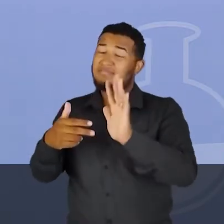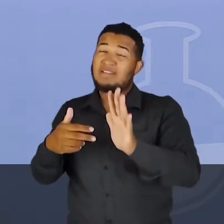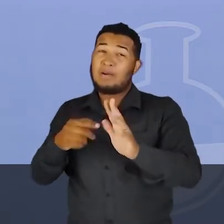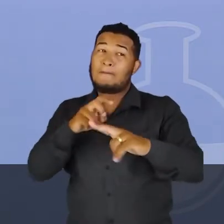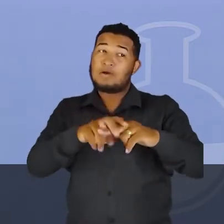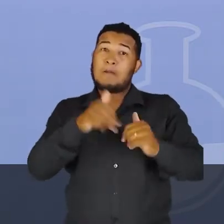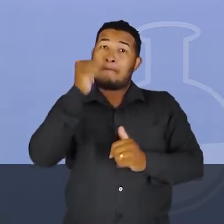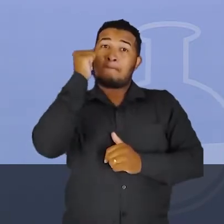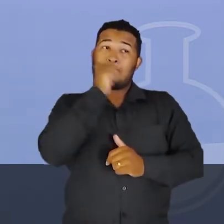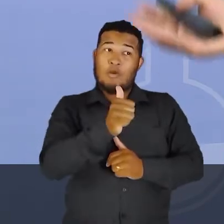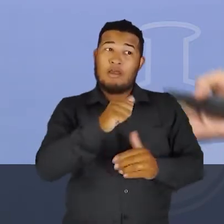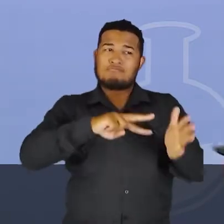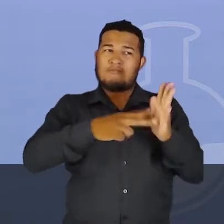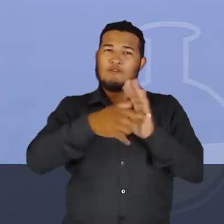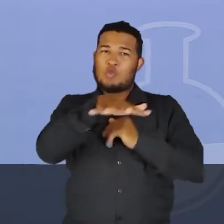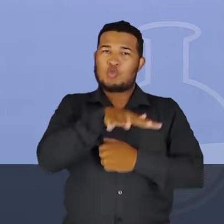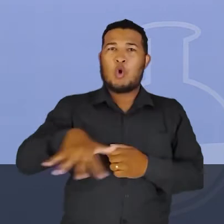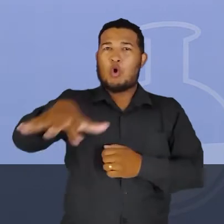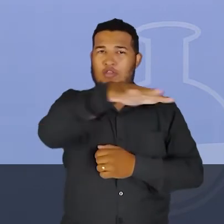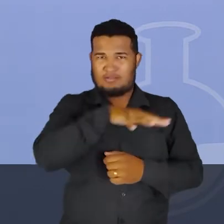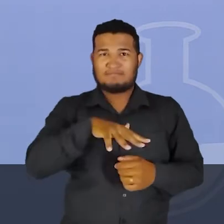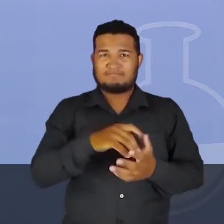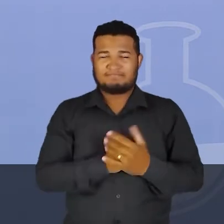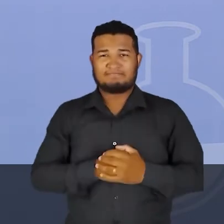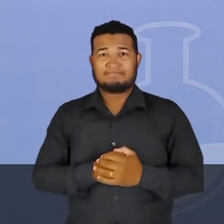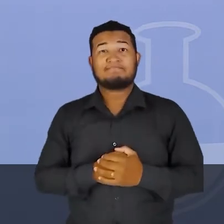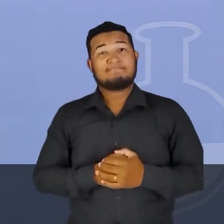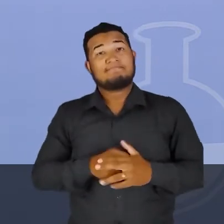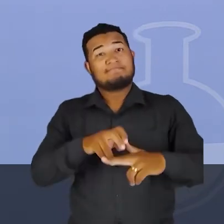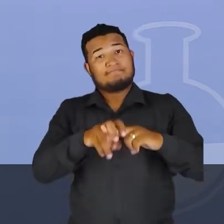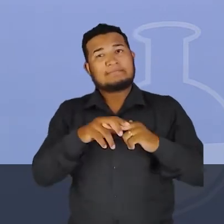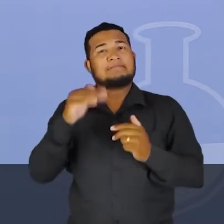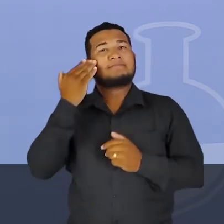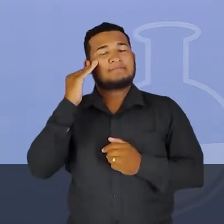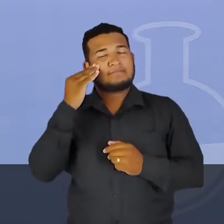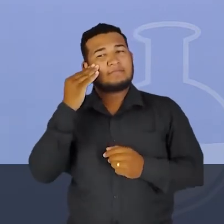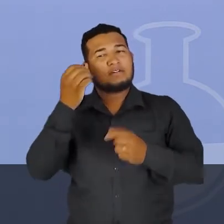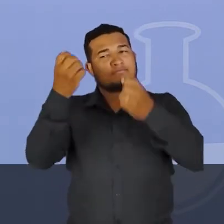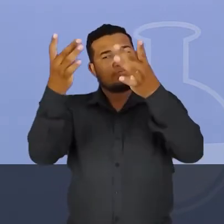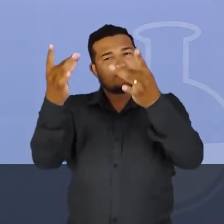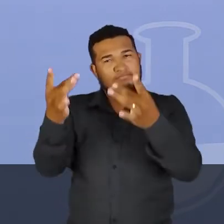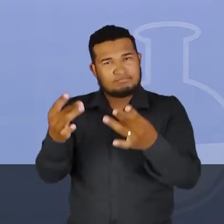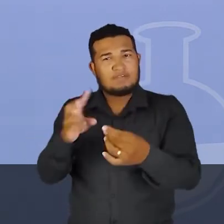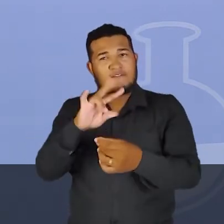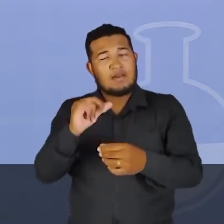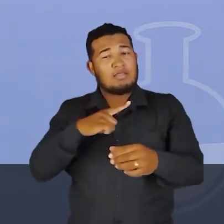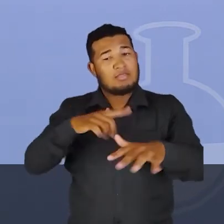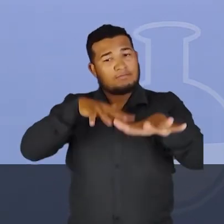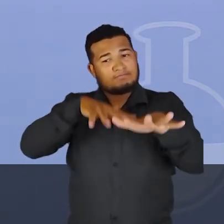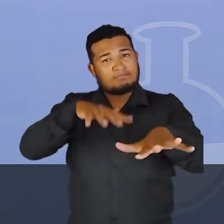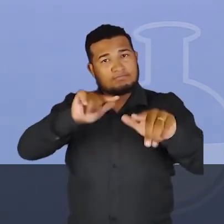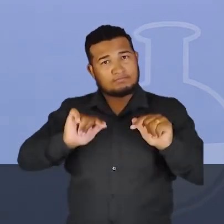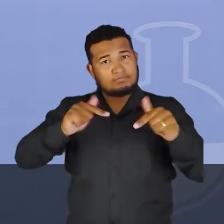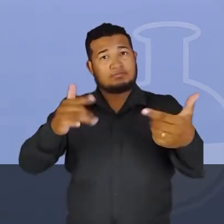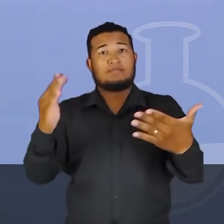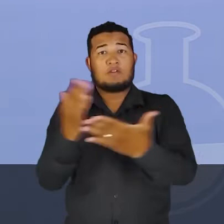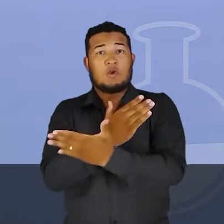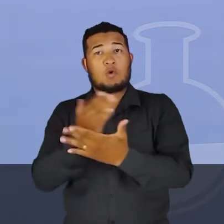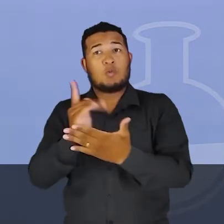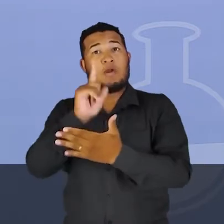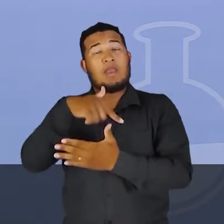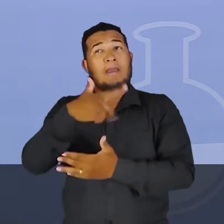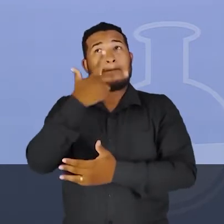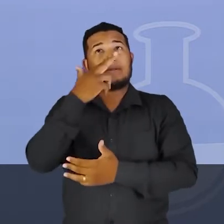profissão. Estou falando de todas as mulheres, ok? Então, ele vai falar um pouquinho disso, que há movimentos, há ações que transcendem